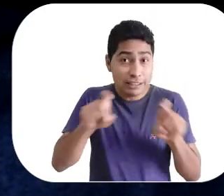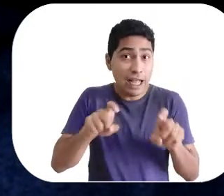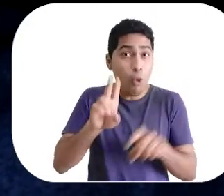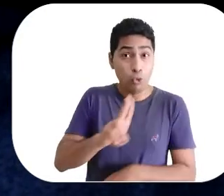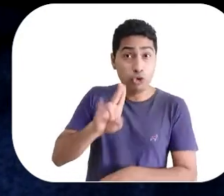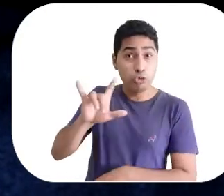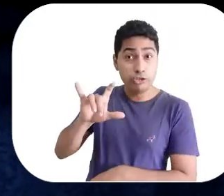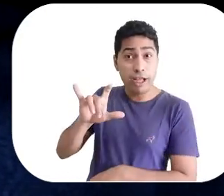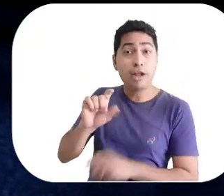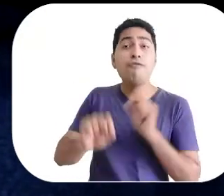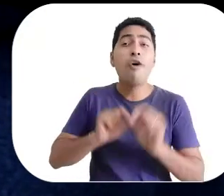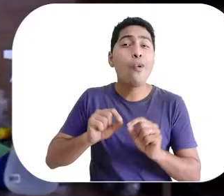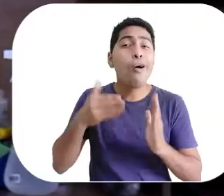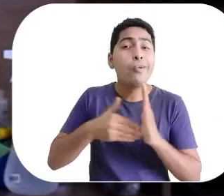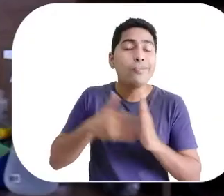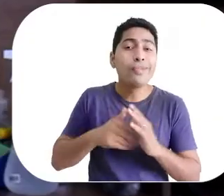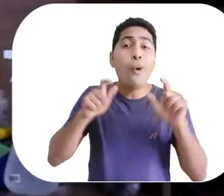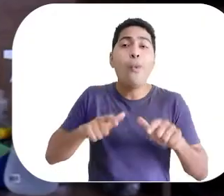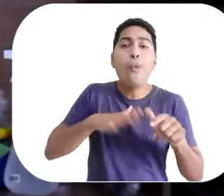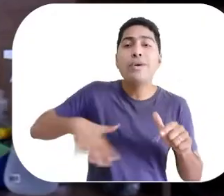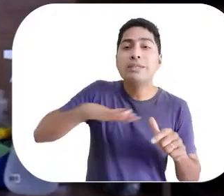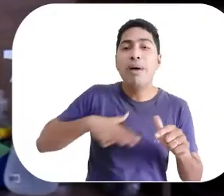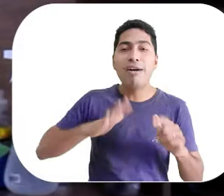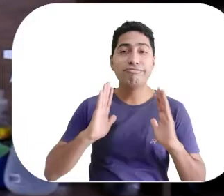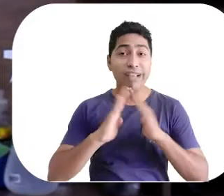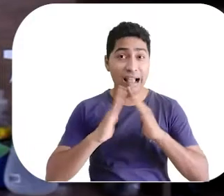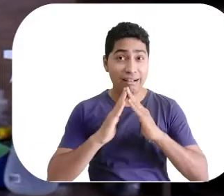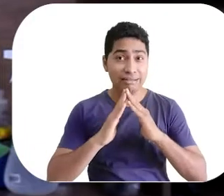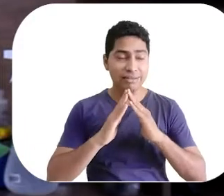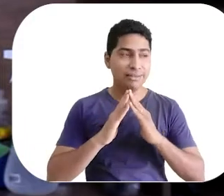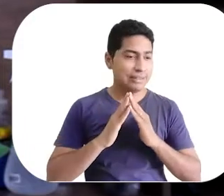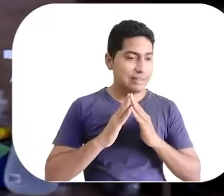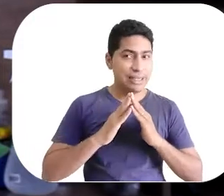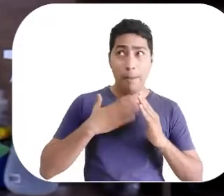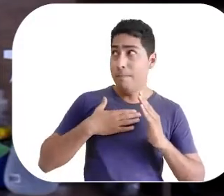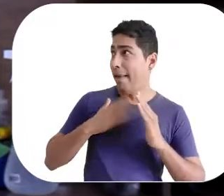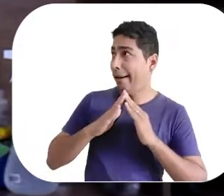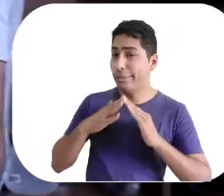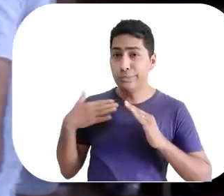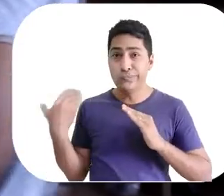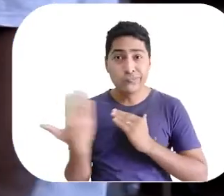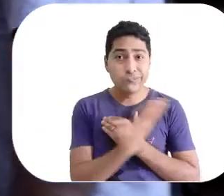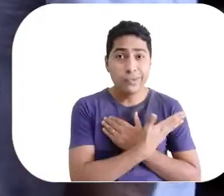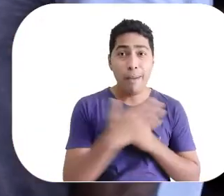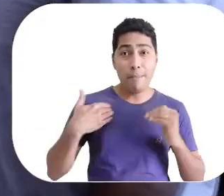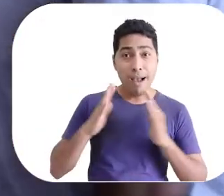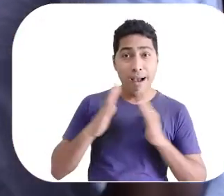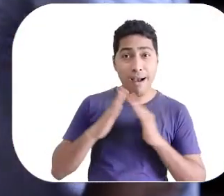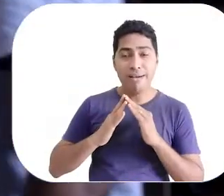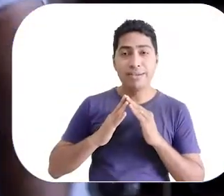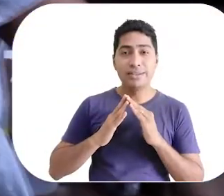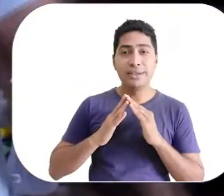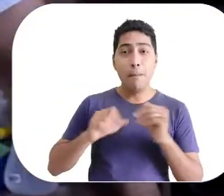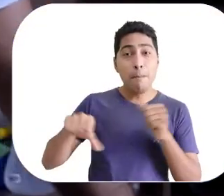caso o Instagram, foi transformar o espaço onde a gente reside, no caso do meu lado aqui, né, a minha casa,